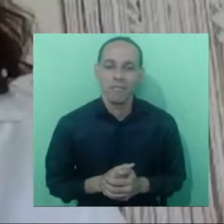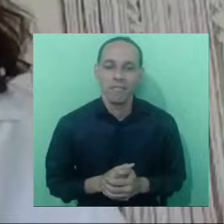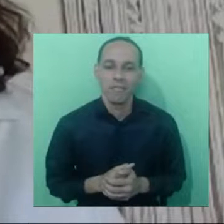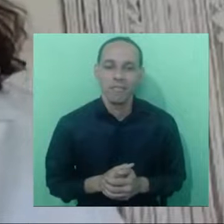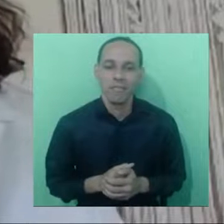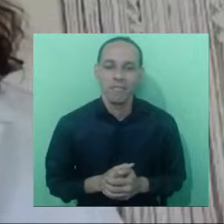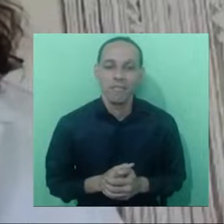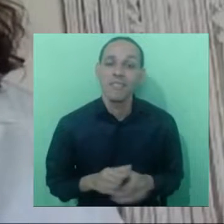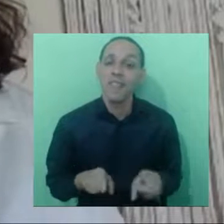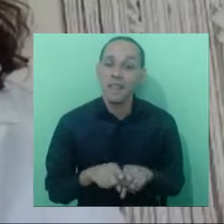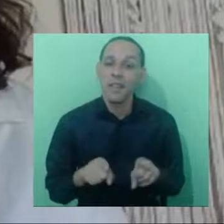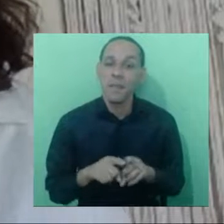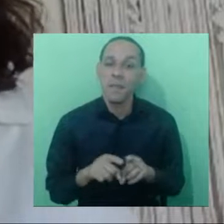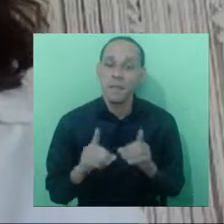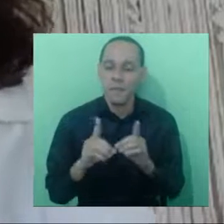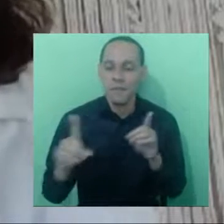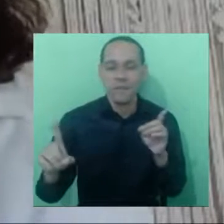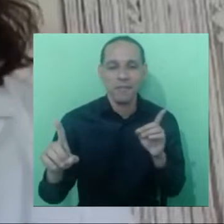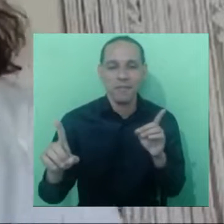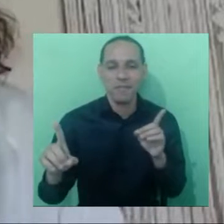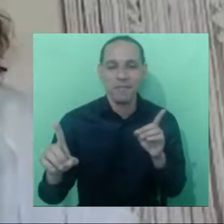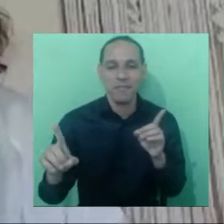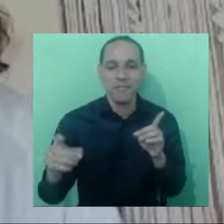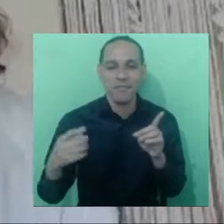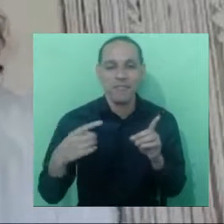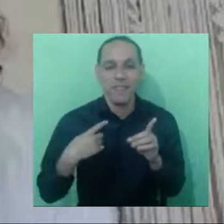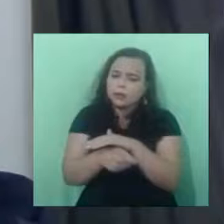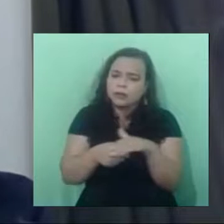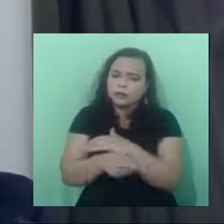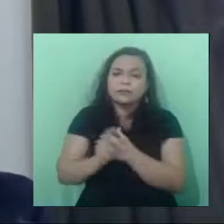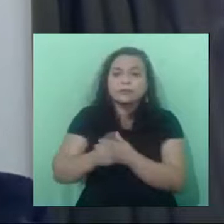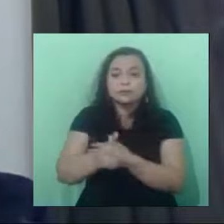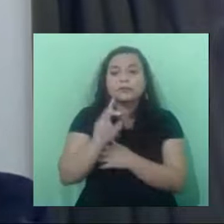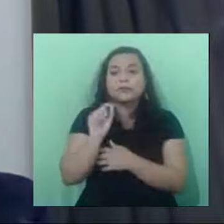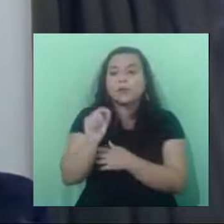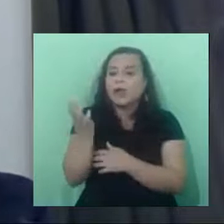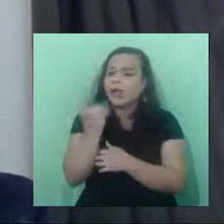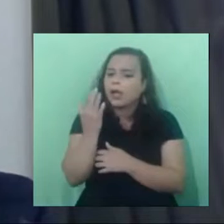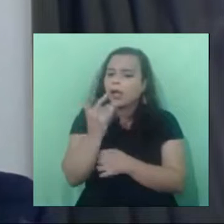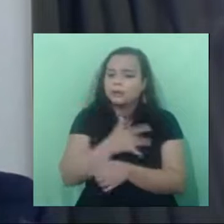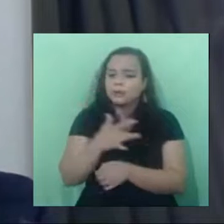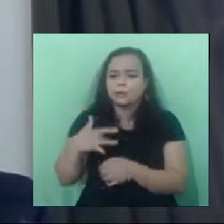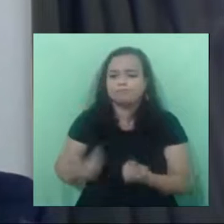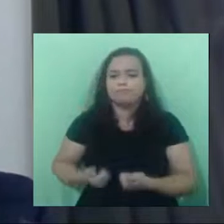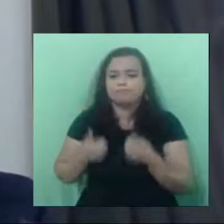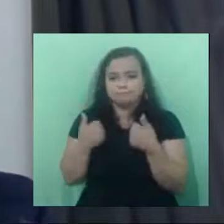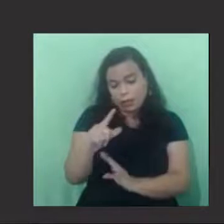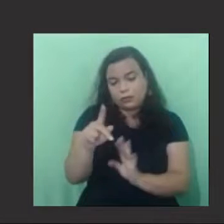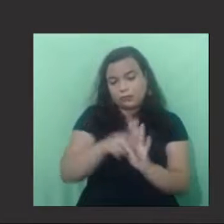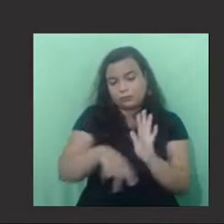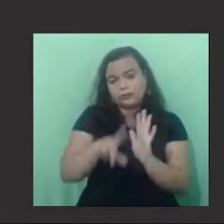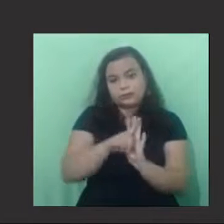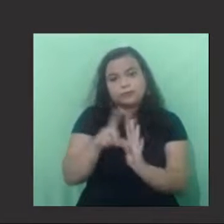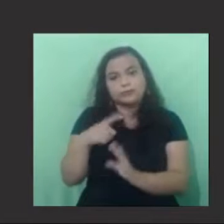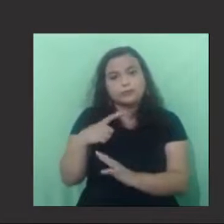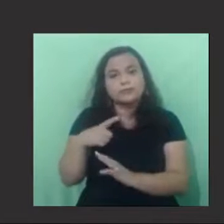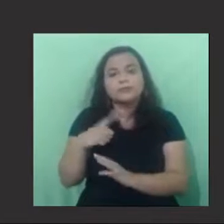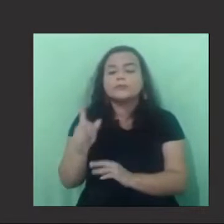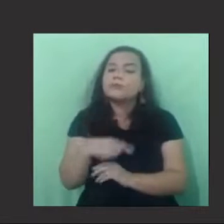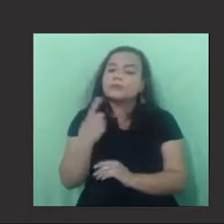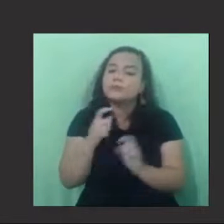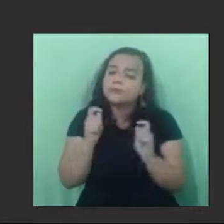experiências e preocupações com o aumento no horário do ensino como a merenda jornada de professores